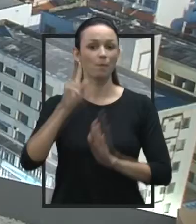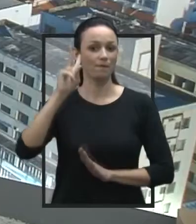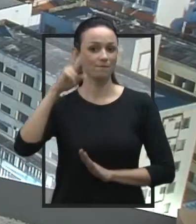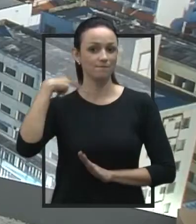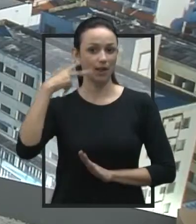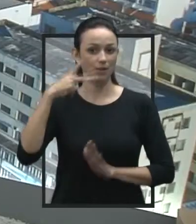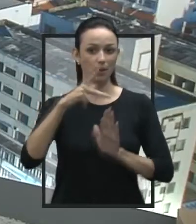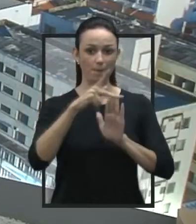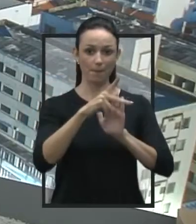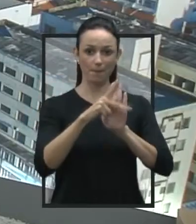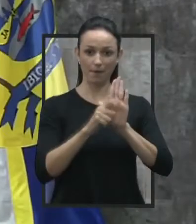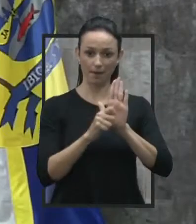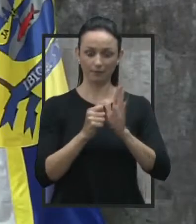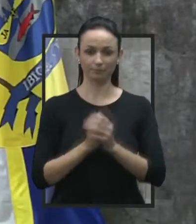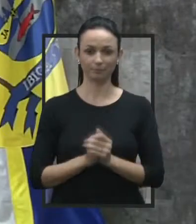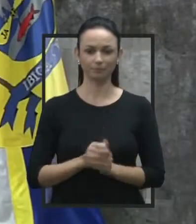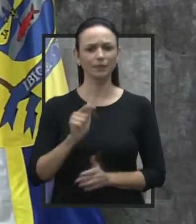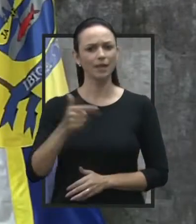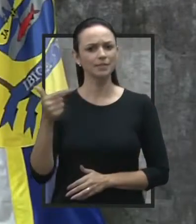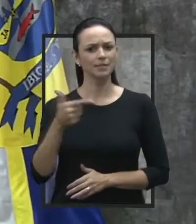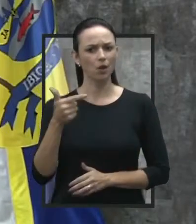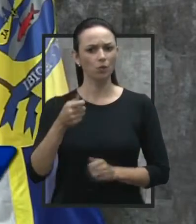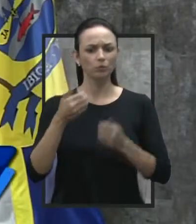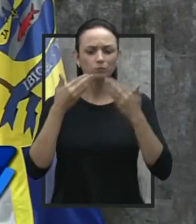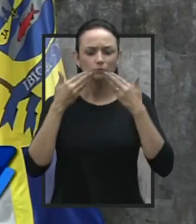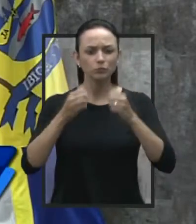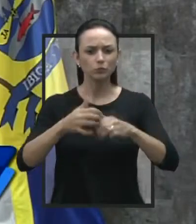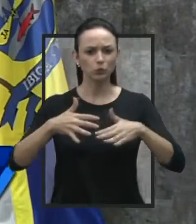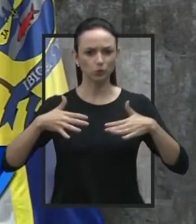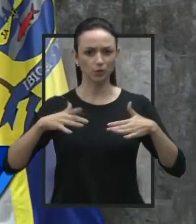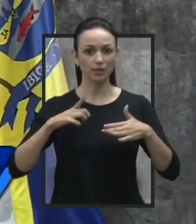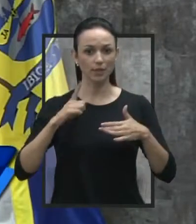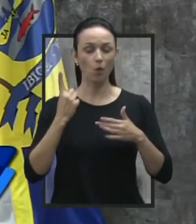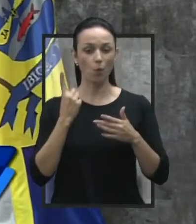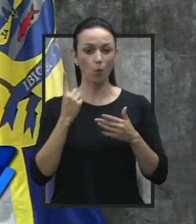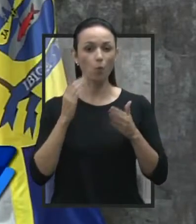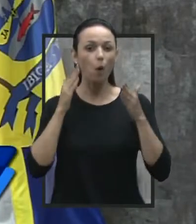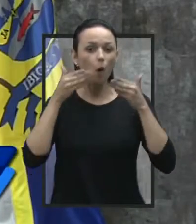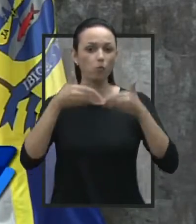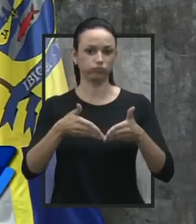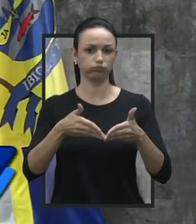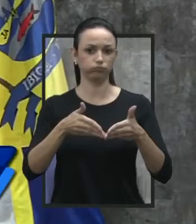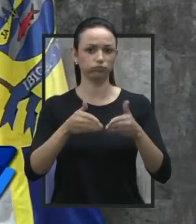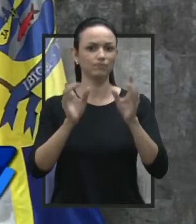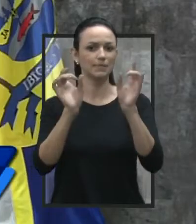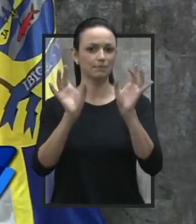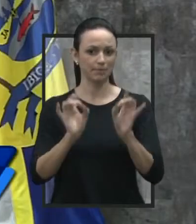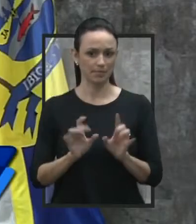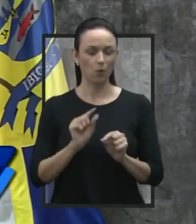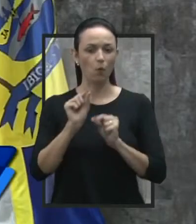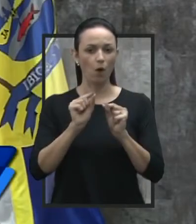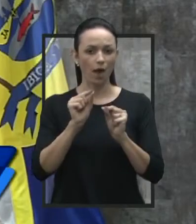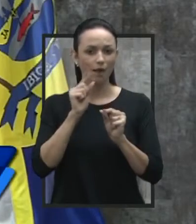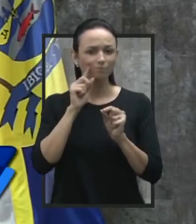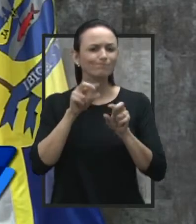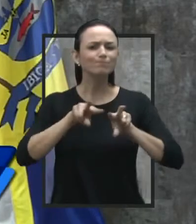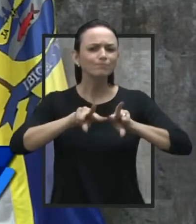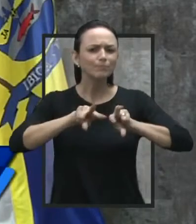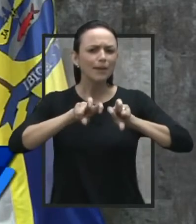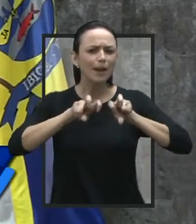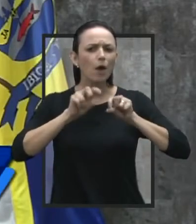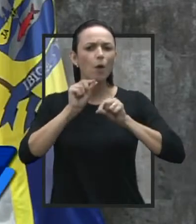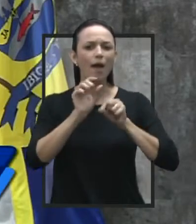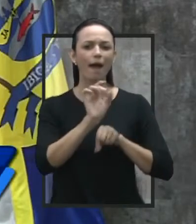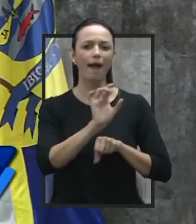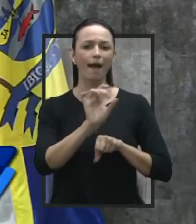ao Plano Plurianual. Nessa segunda audiência, a gente tem um objeto específico, que é a análise das emendas que